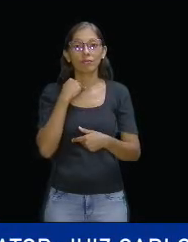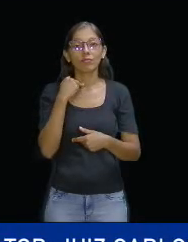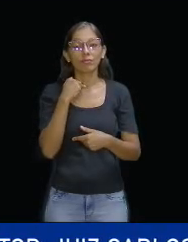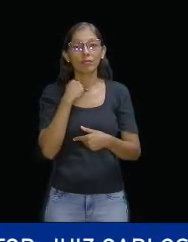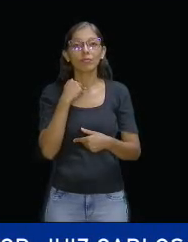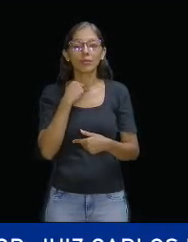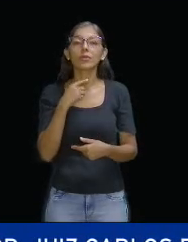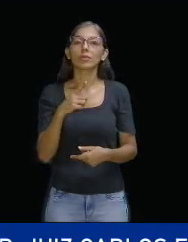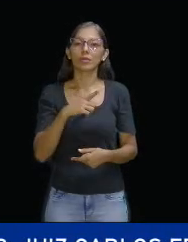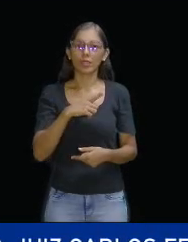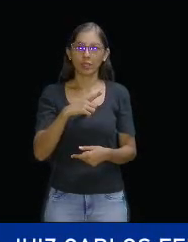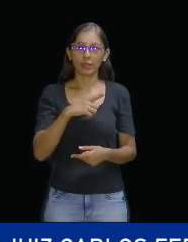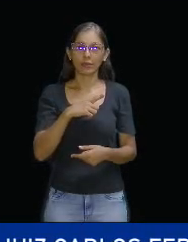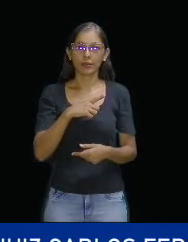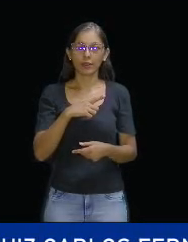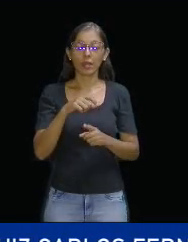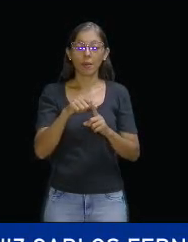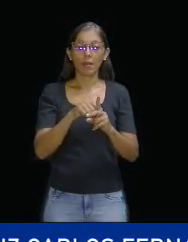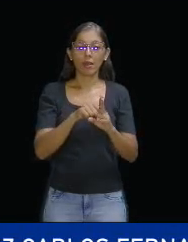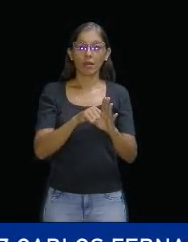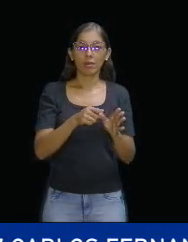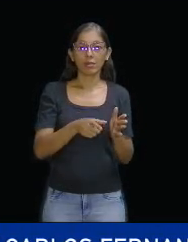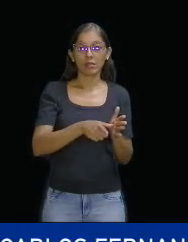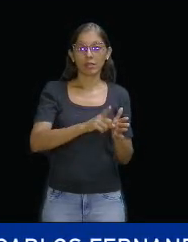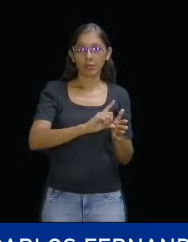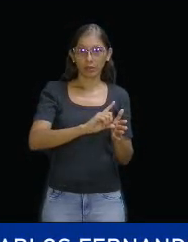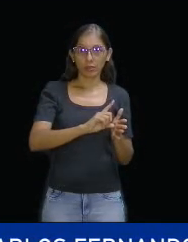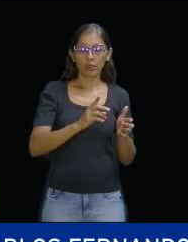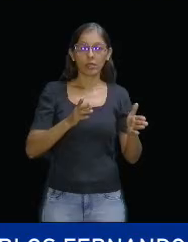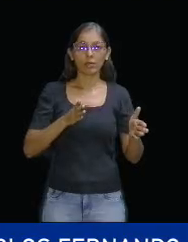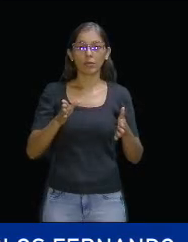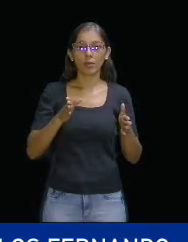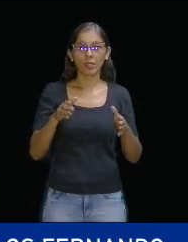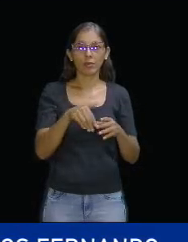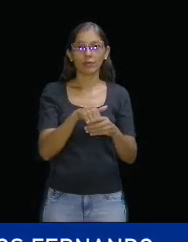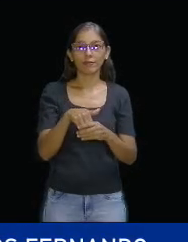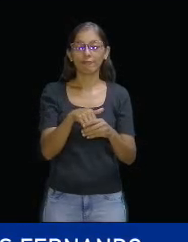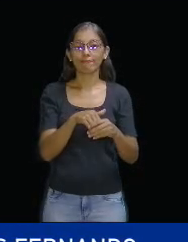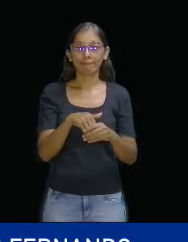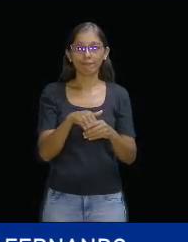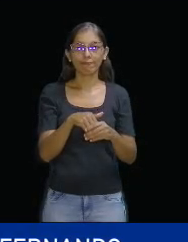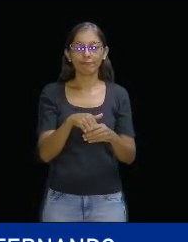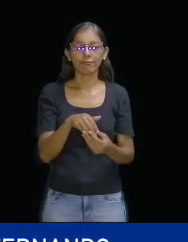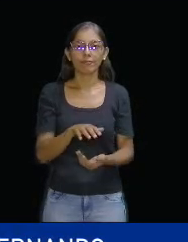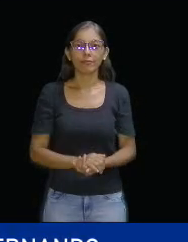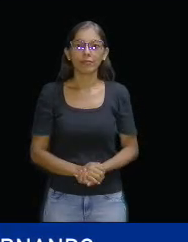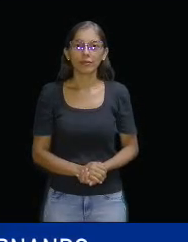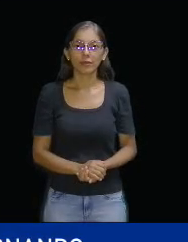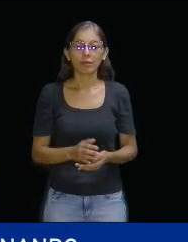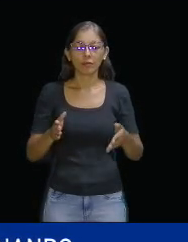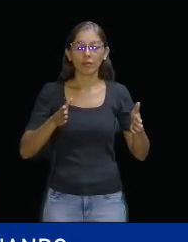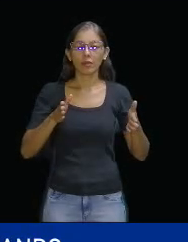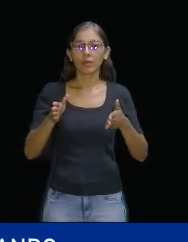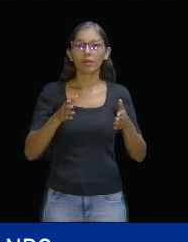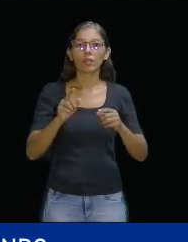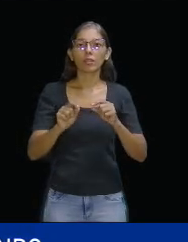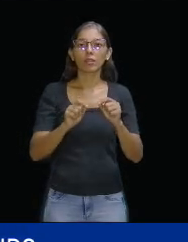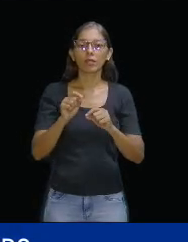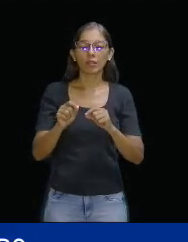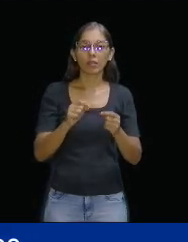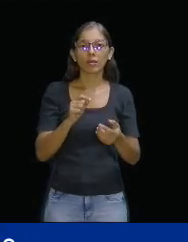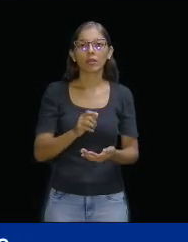meses que antecedem o pleito. Dentre essas limitações está a vedação à veiculação